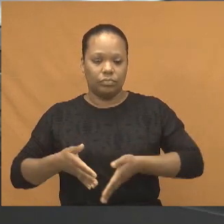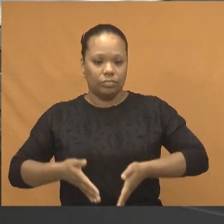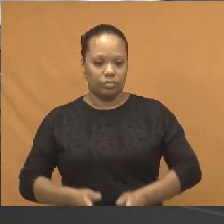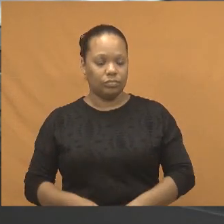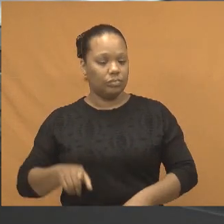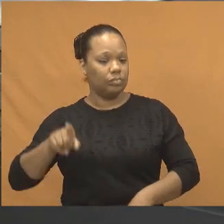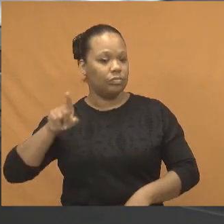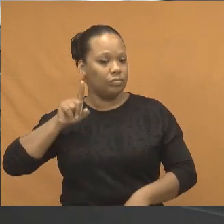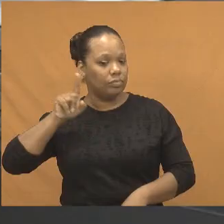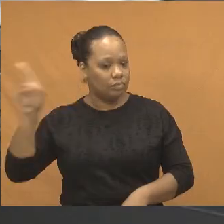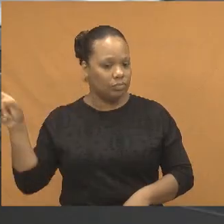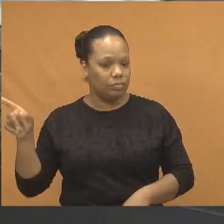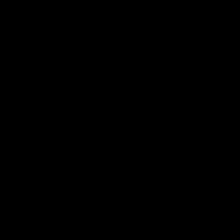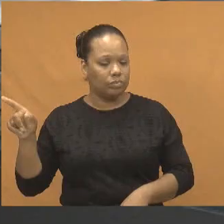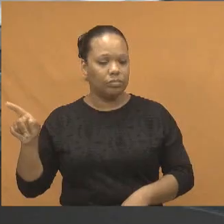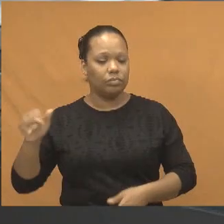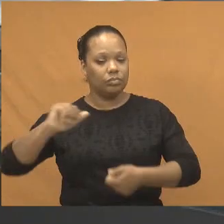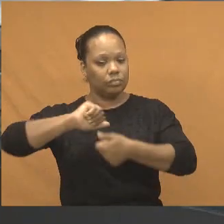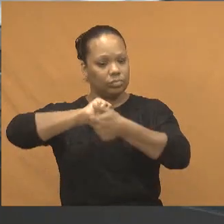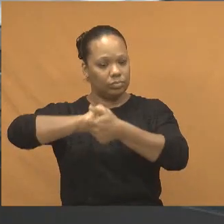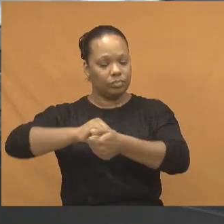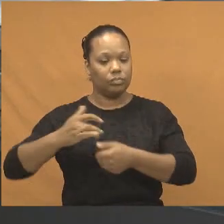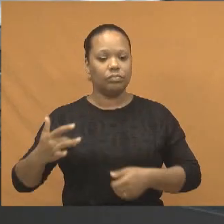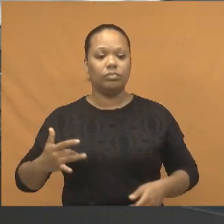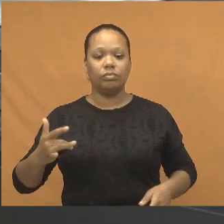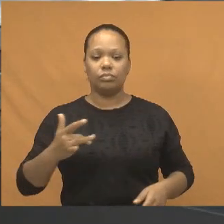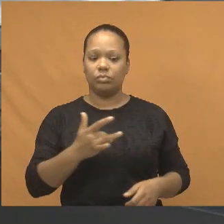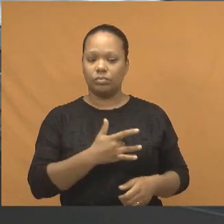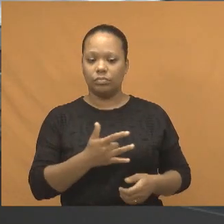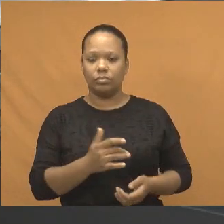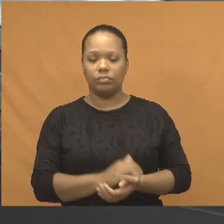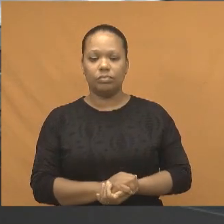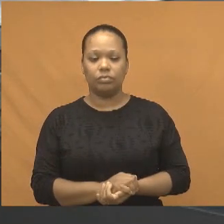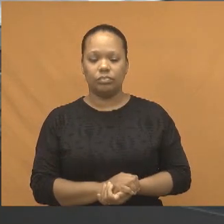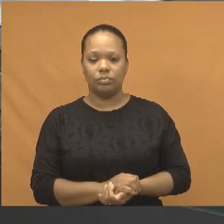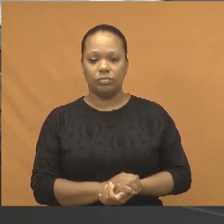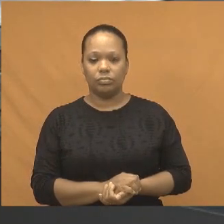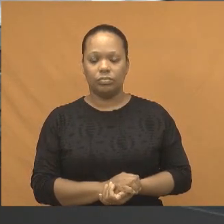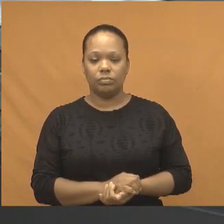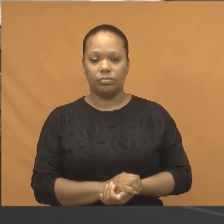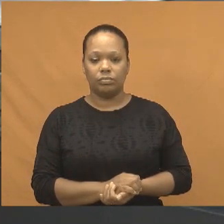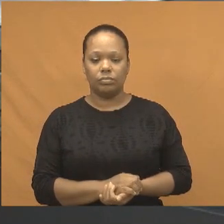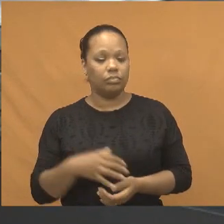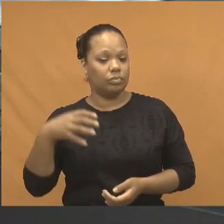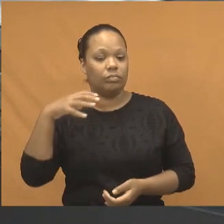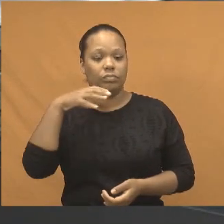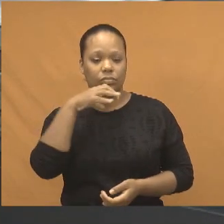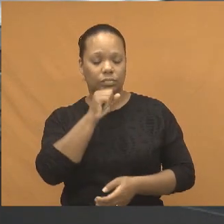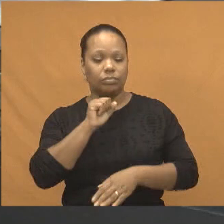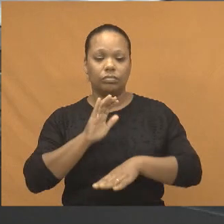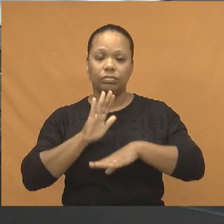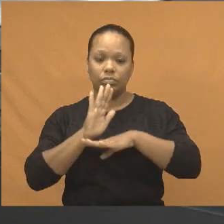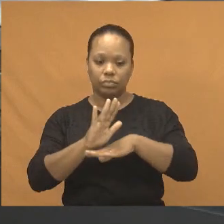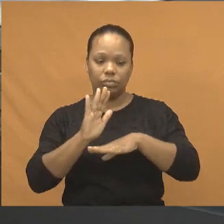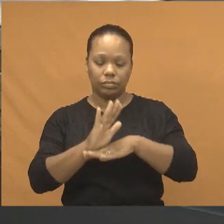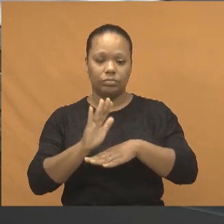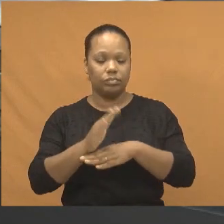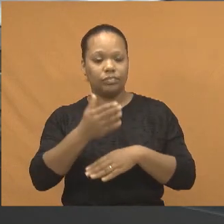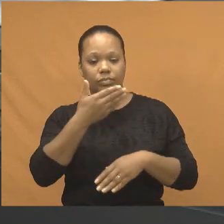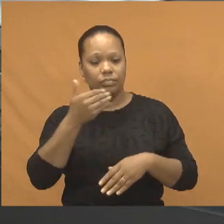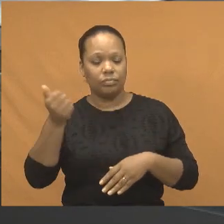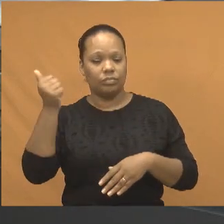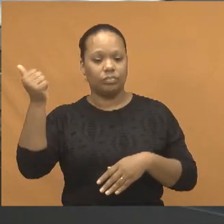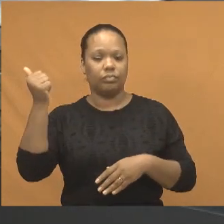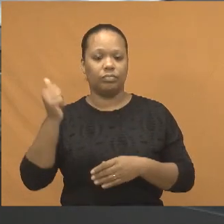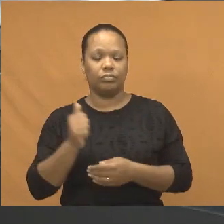tenha um suporte e qualidade de vida, intervenção mais breve nessa criança. Porque quanto mais breve ela ter a sua intervenção cirúrgica,